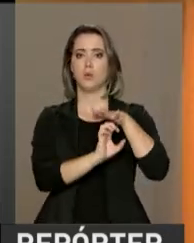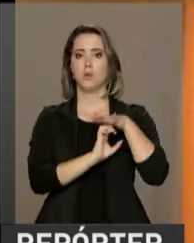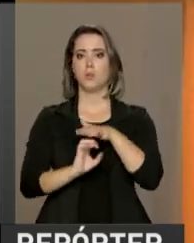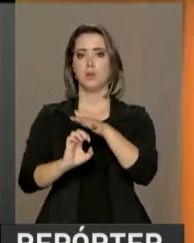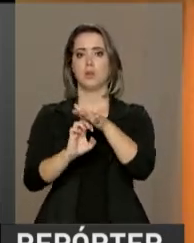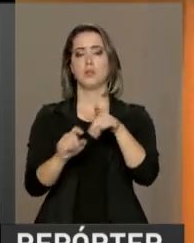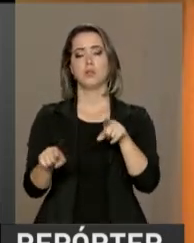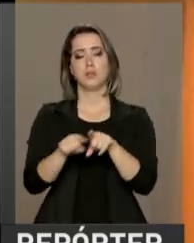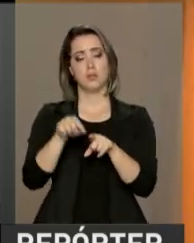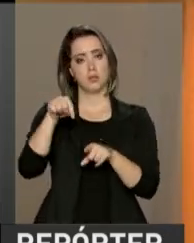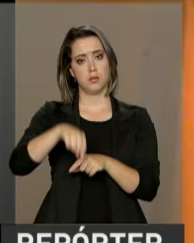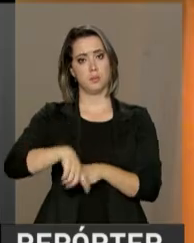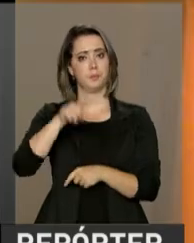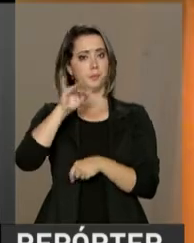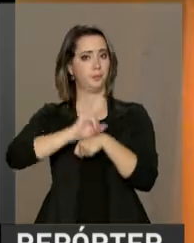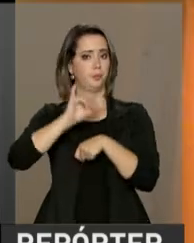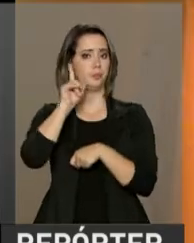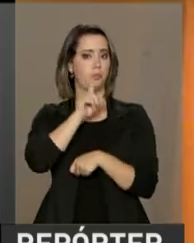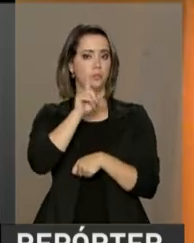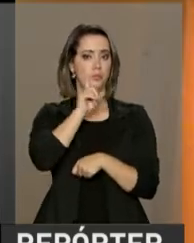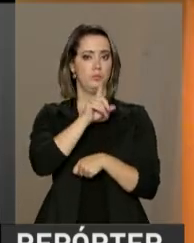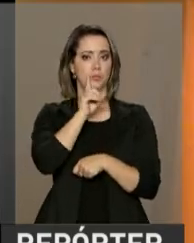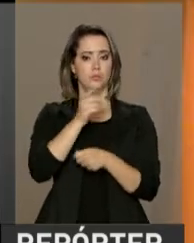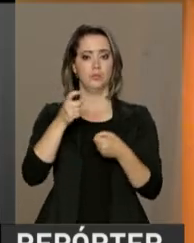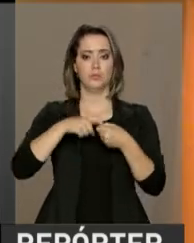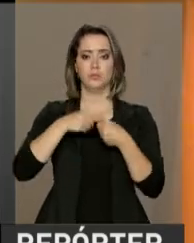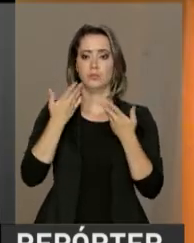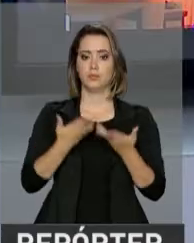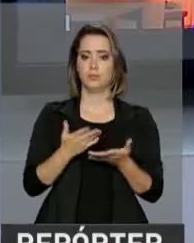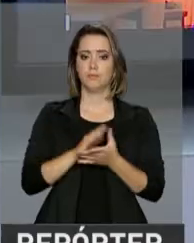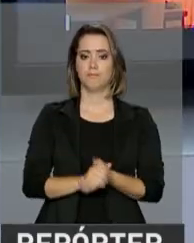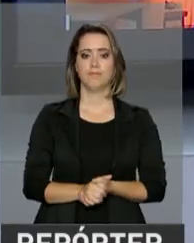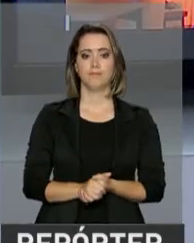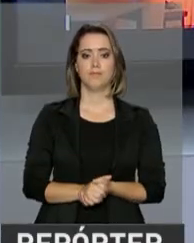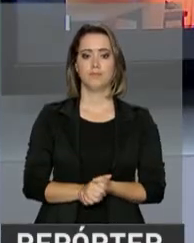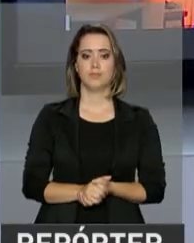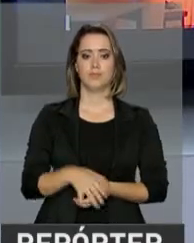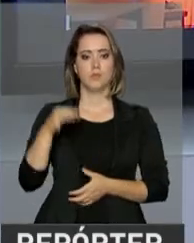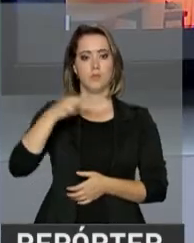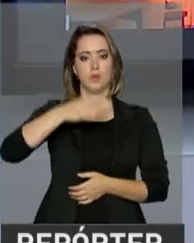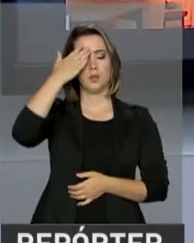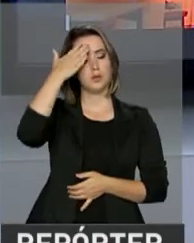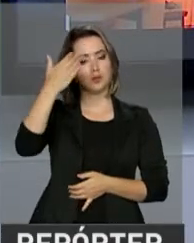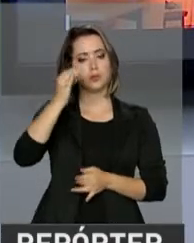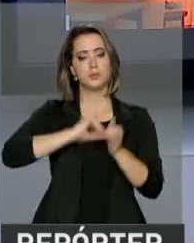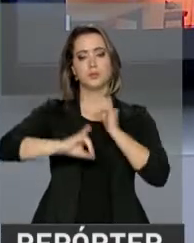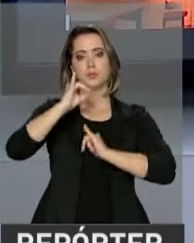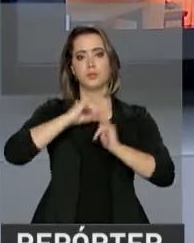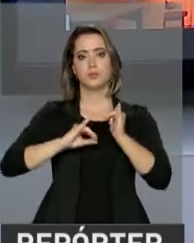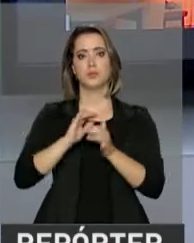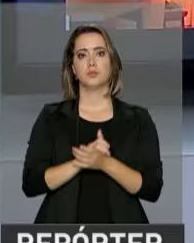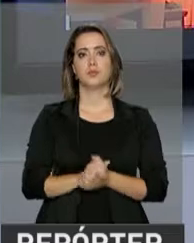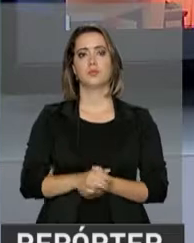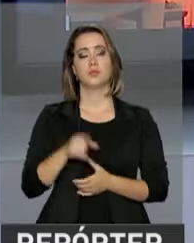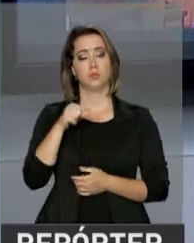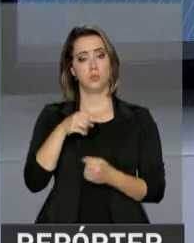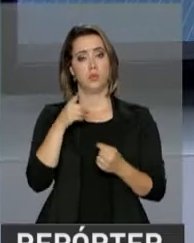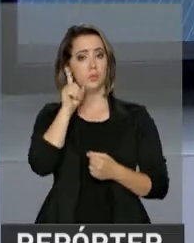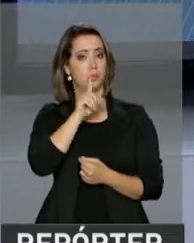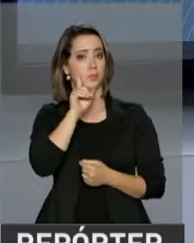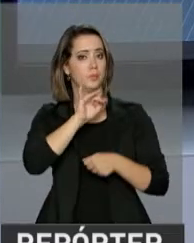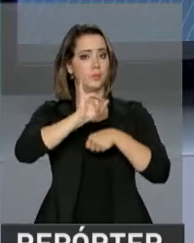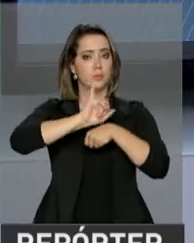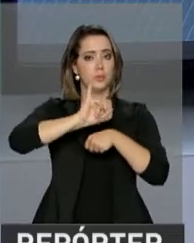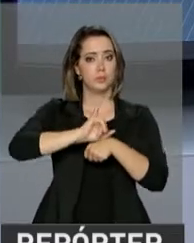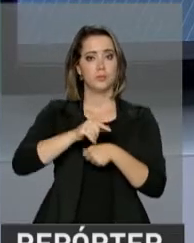ministro henrique meirelles da can ótimo se pode combater nestor de roberto tá certo paula muito obrigado pelas informações direto de washington